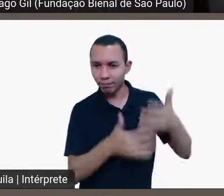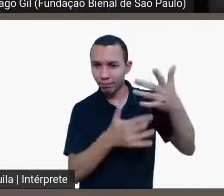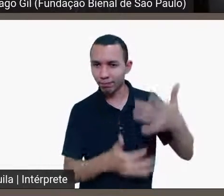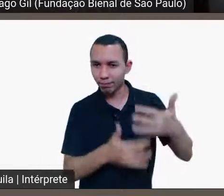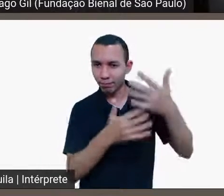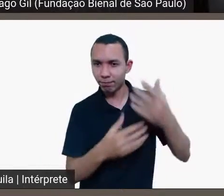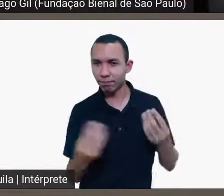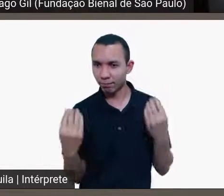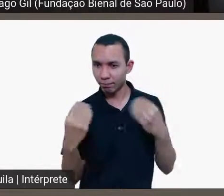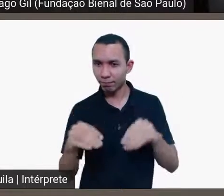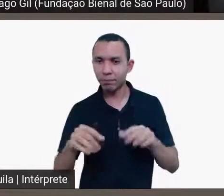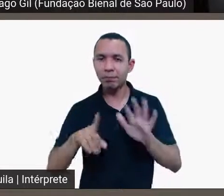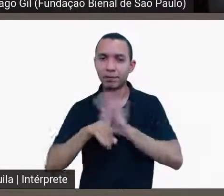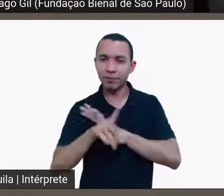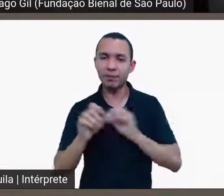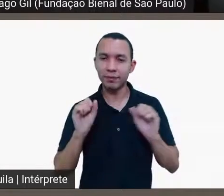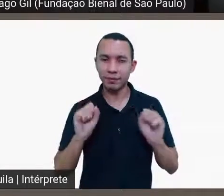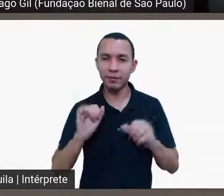né?